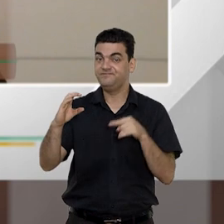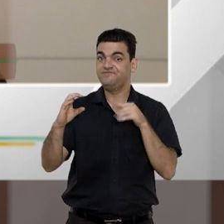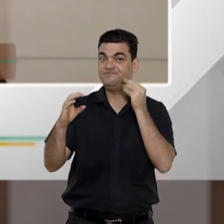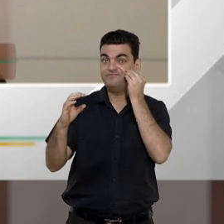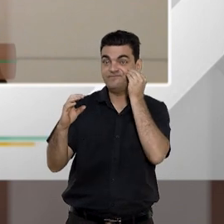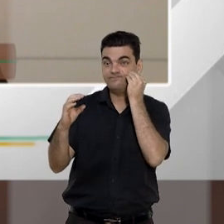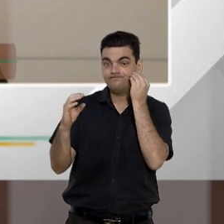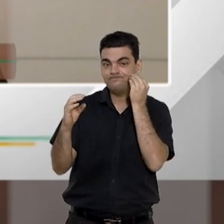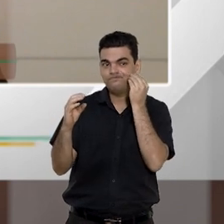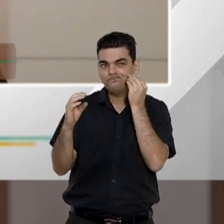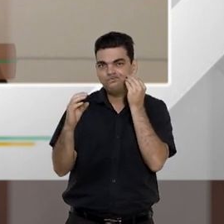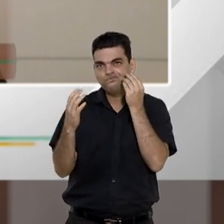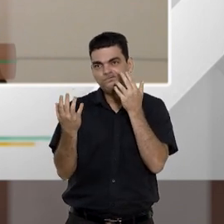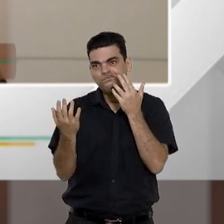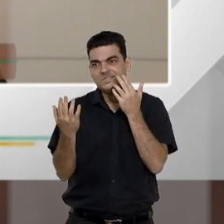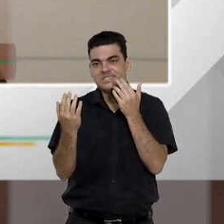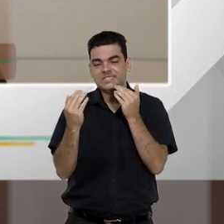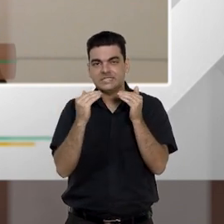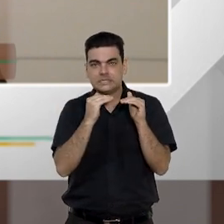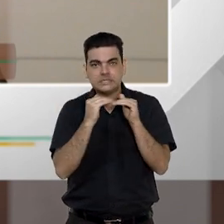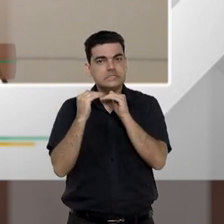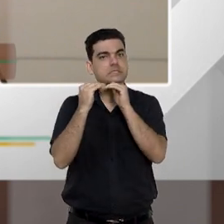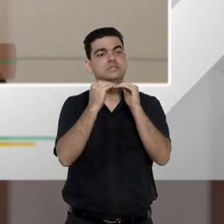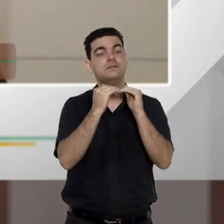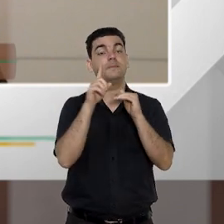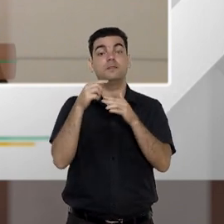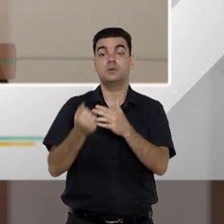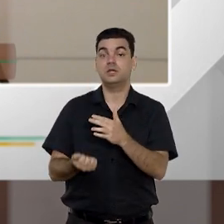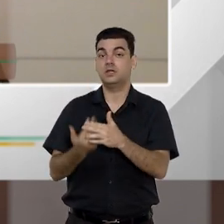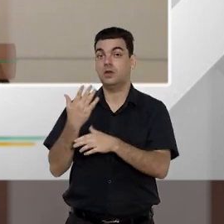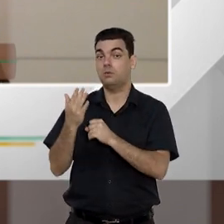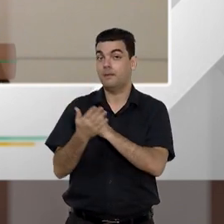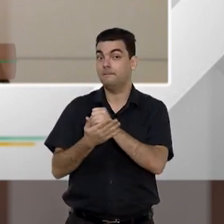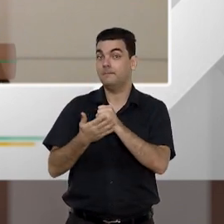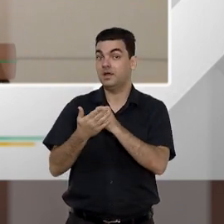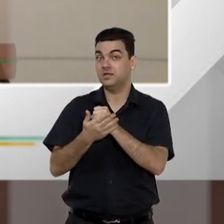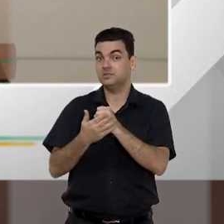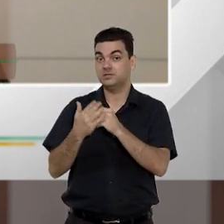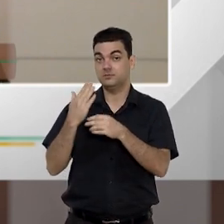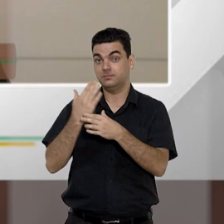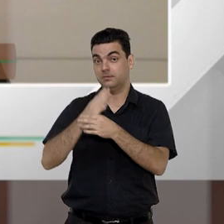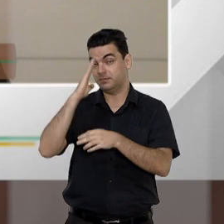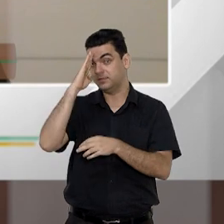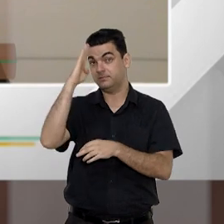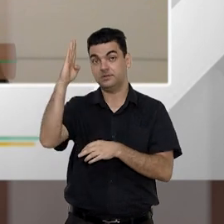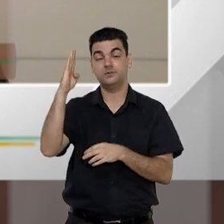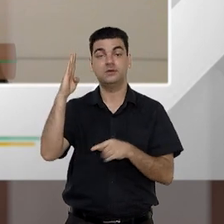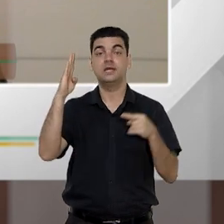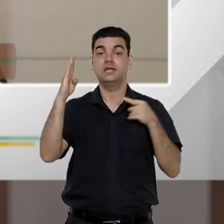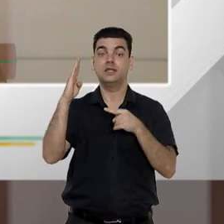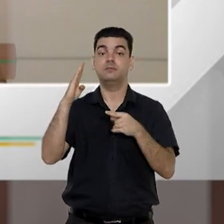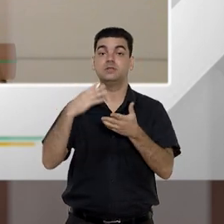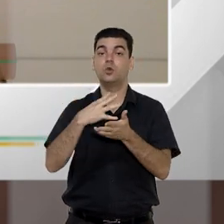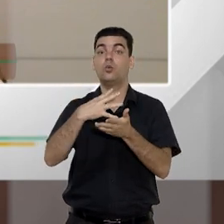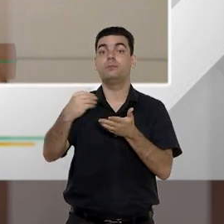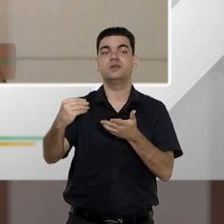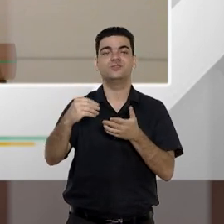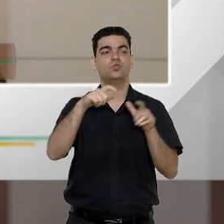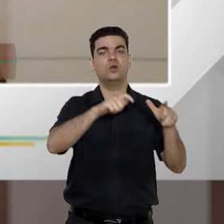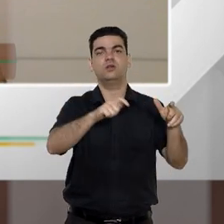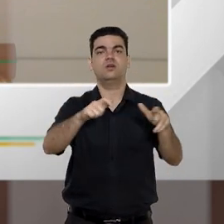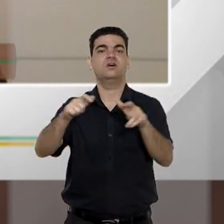de Processo Civil tentando fazer a criação, tentando viabilizar a criação de um precedente vinculante que pudesse